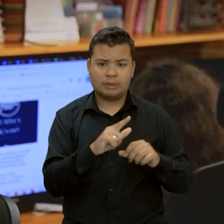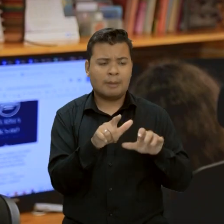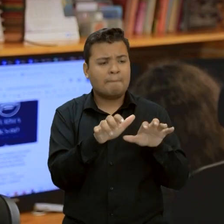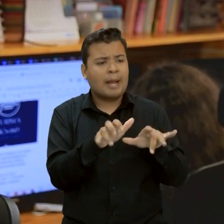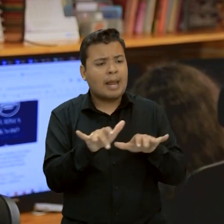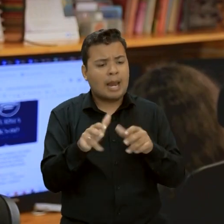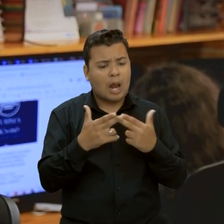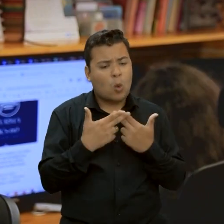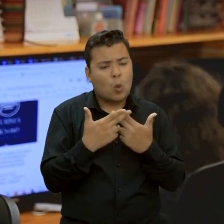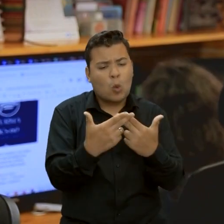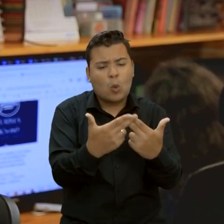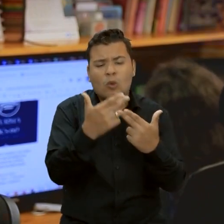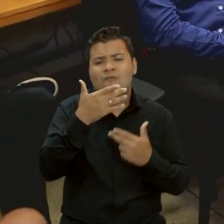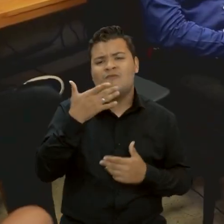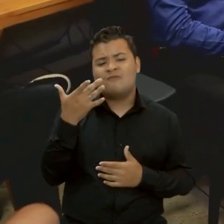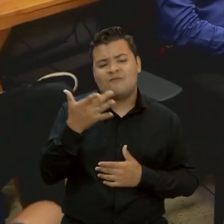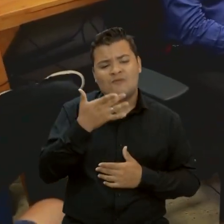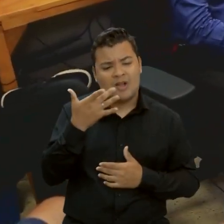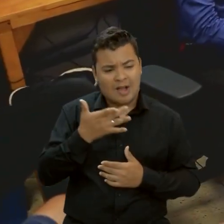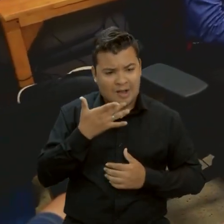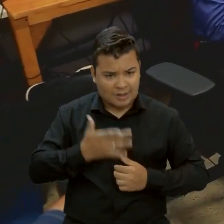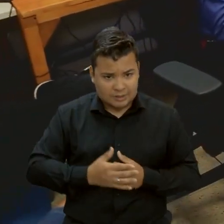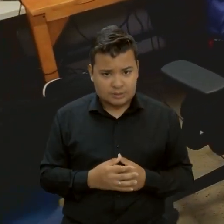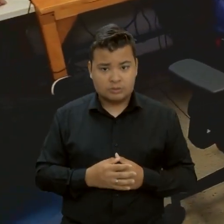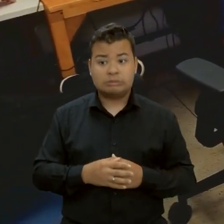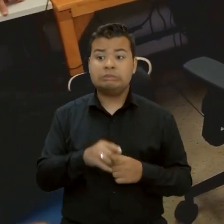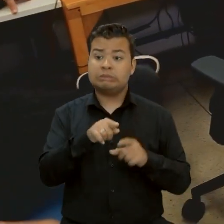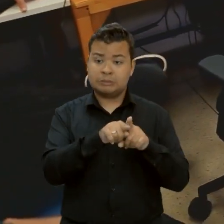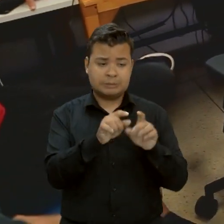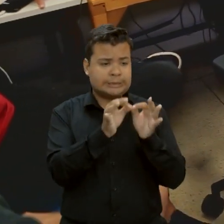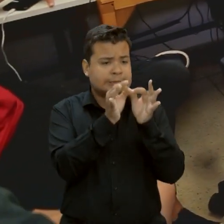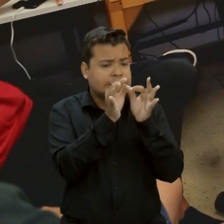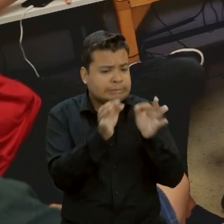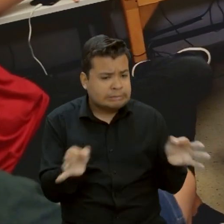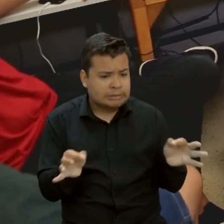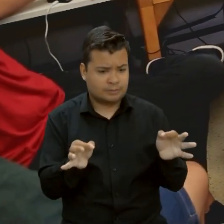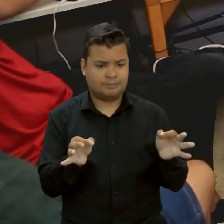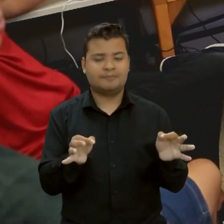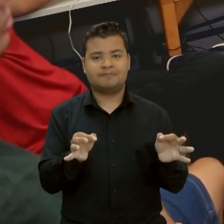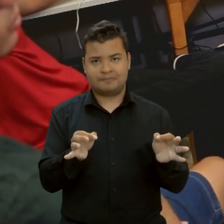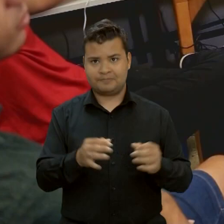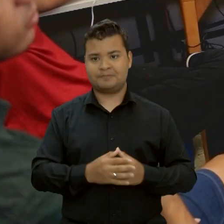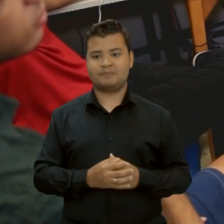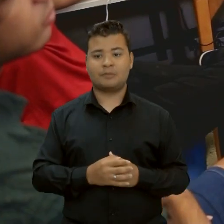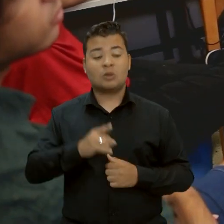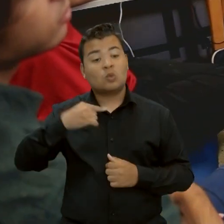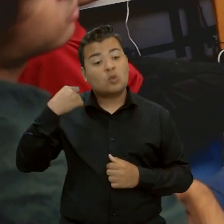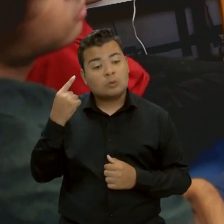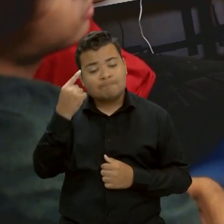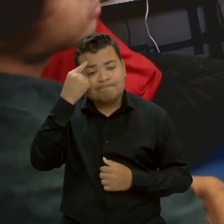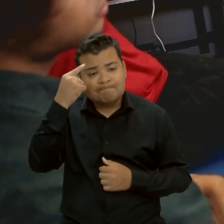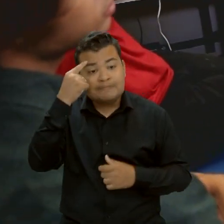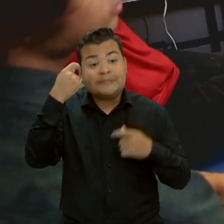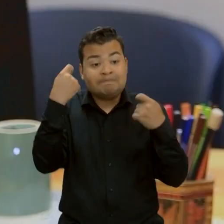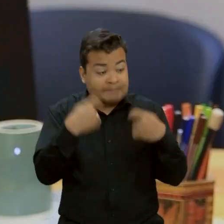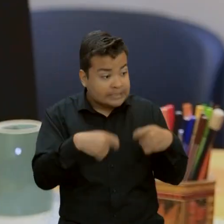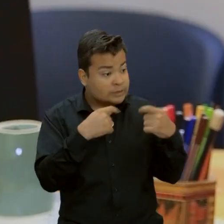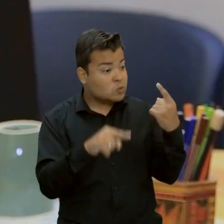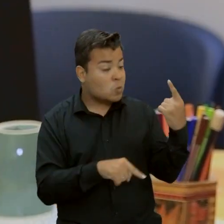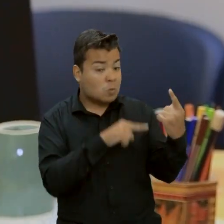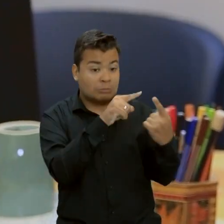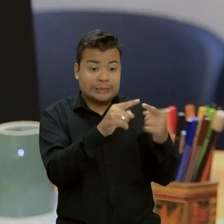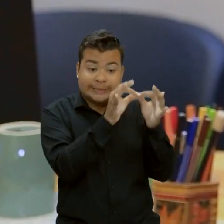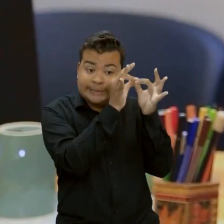habilidade para qualquer pessoa que fosse simples né a simplicidade ali foi a nossa maior o nosso maior objetivo